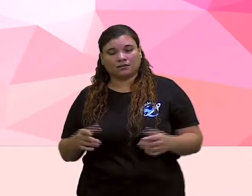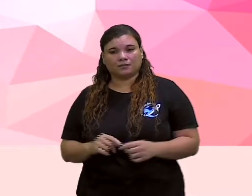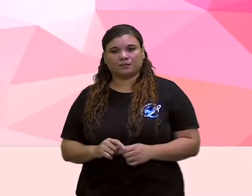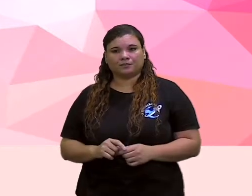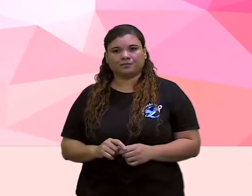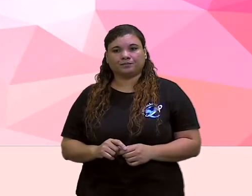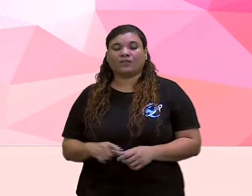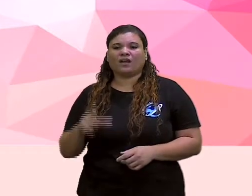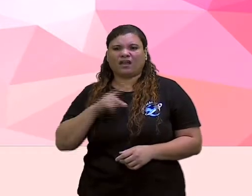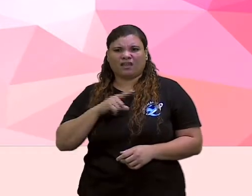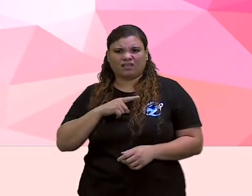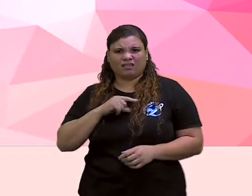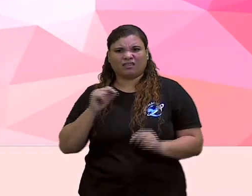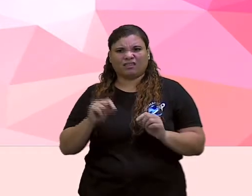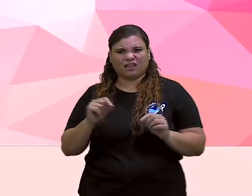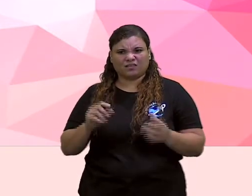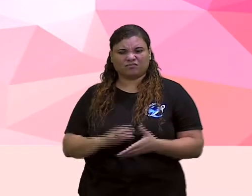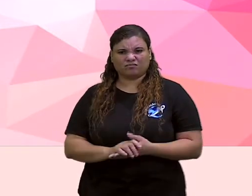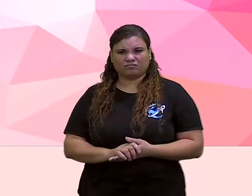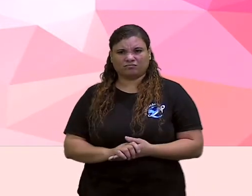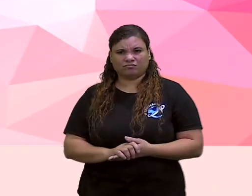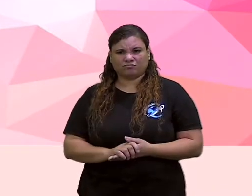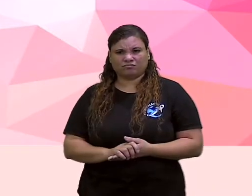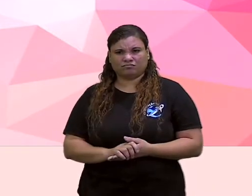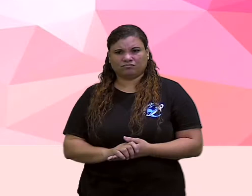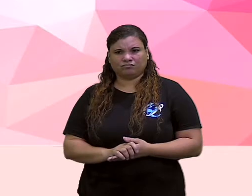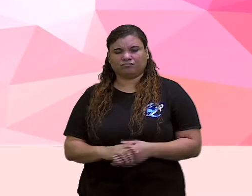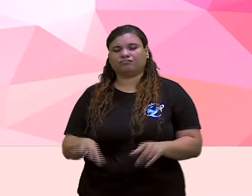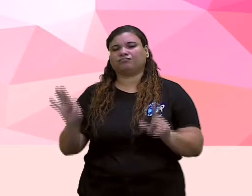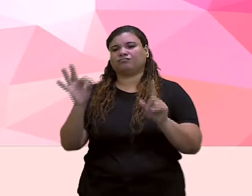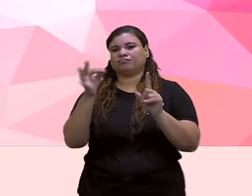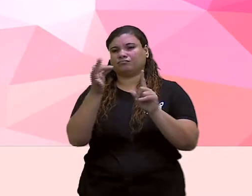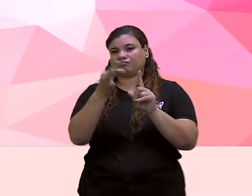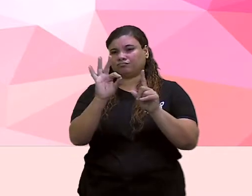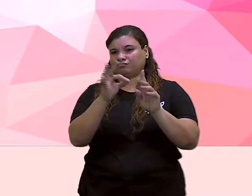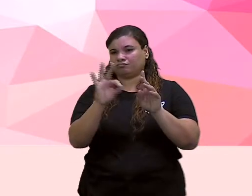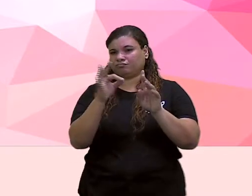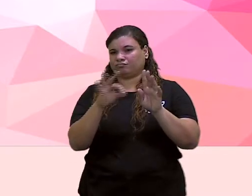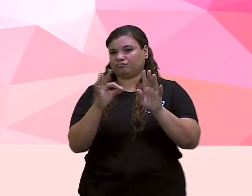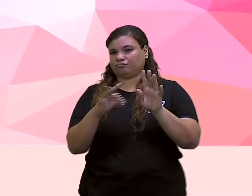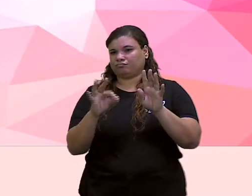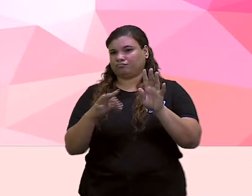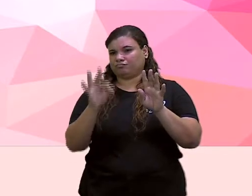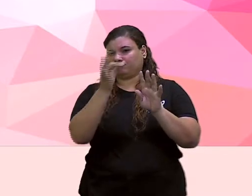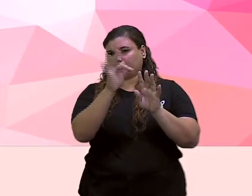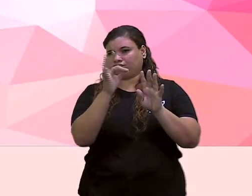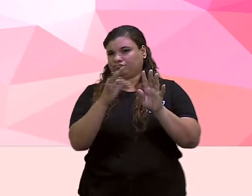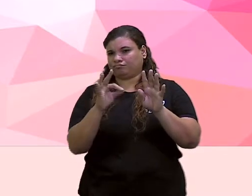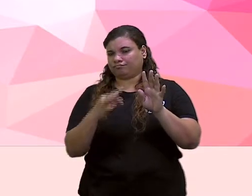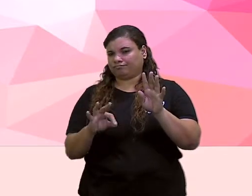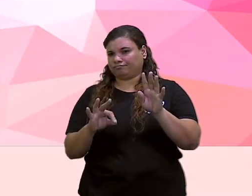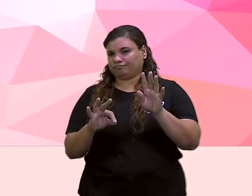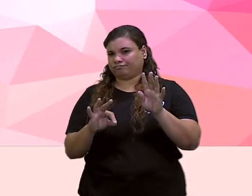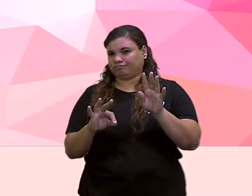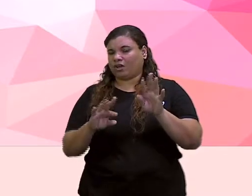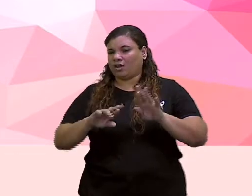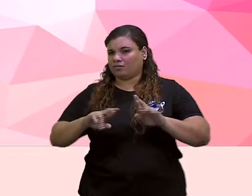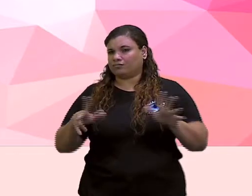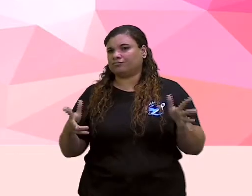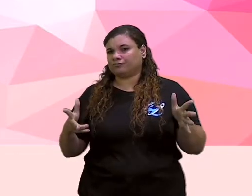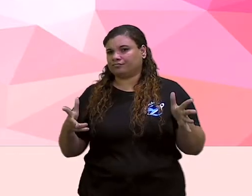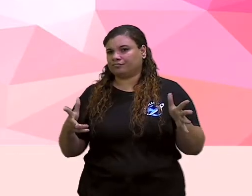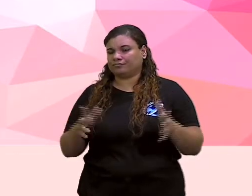é sintática. Isso. Então, na análise sintática, estudante, sujeito. Ótimo. E aqui esse